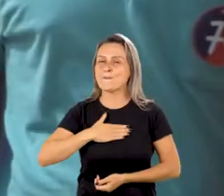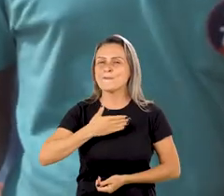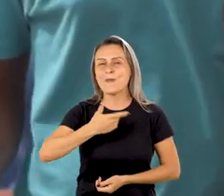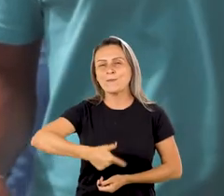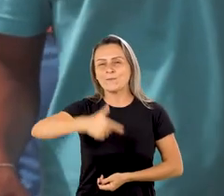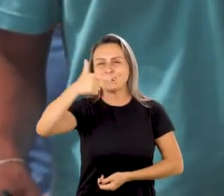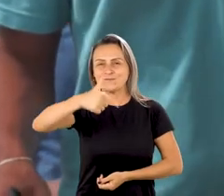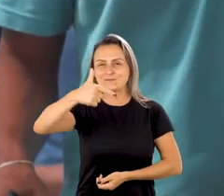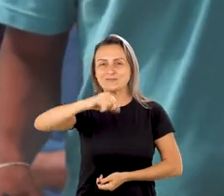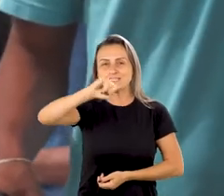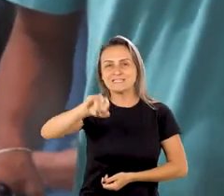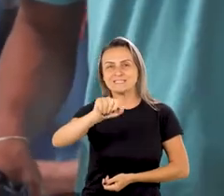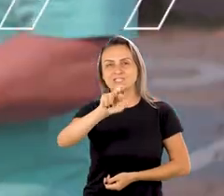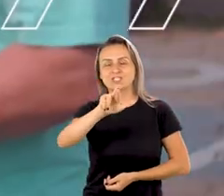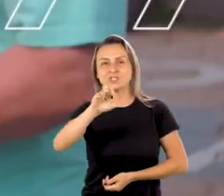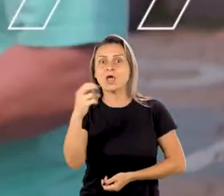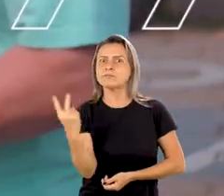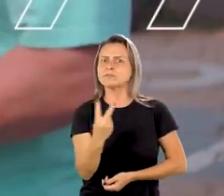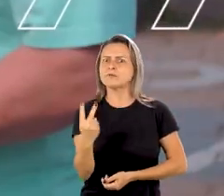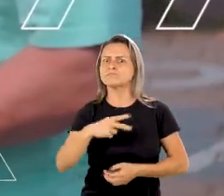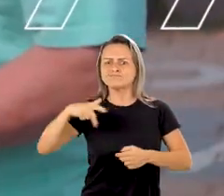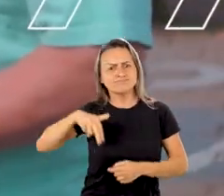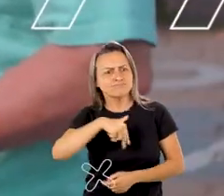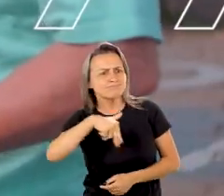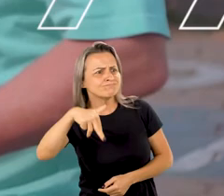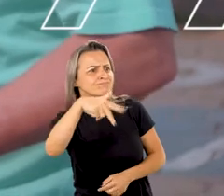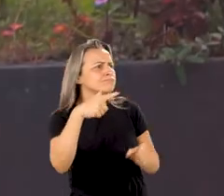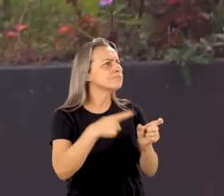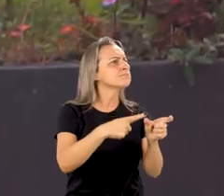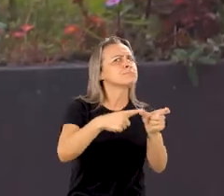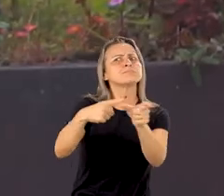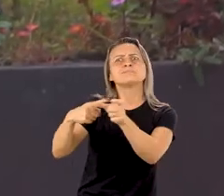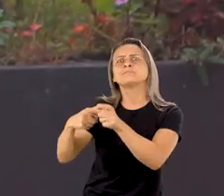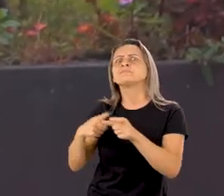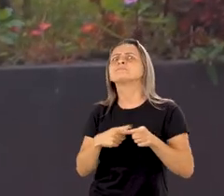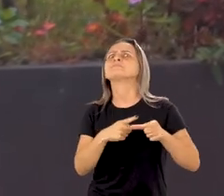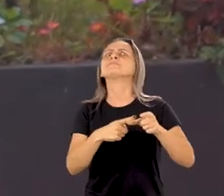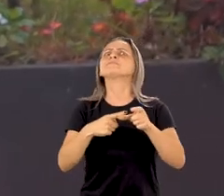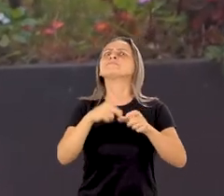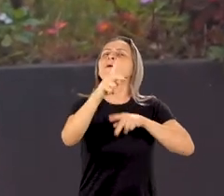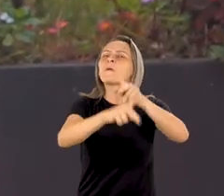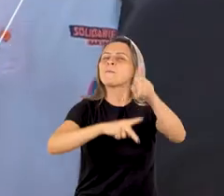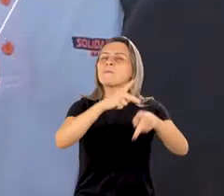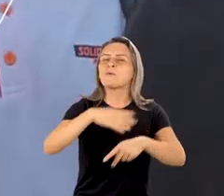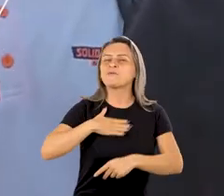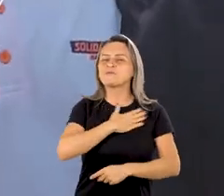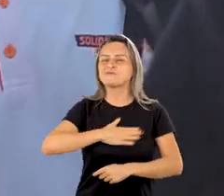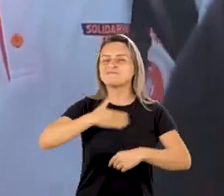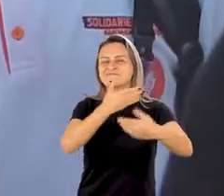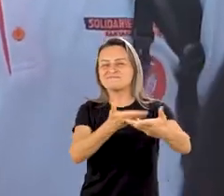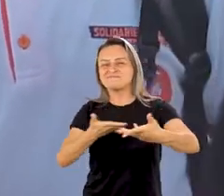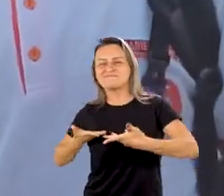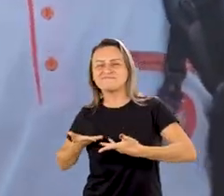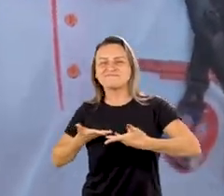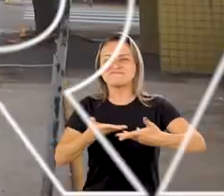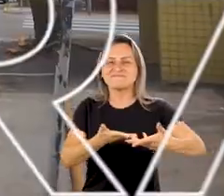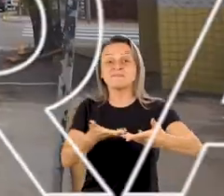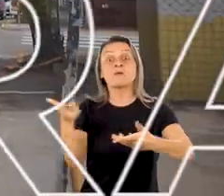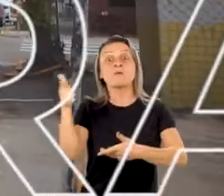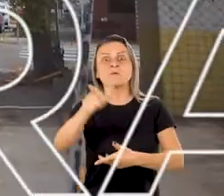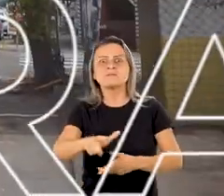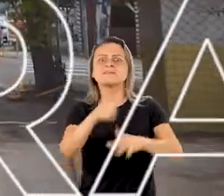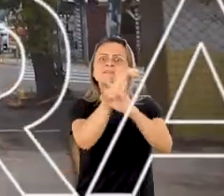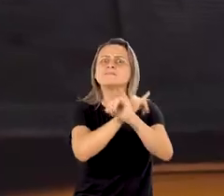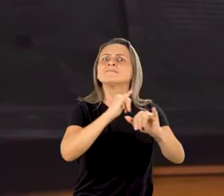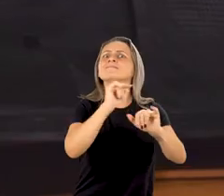frente. Com o meu vice Jairo, andamos por todo o município e fomos muito bem recebidos pela nossa gente. Levamos